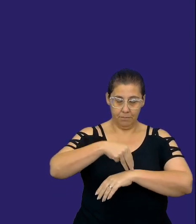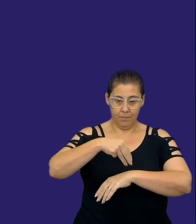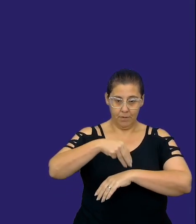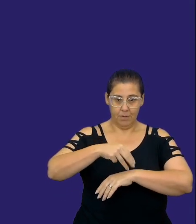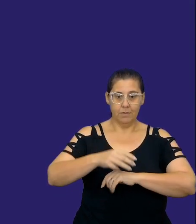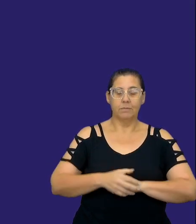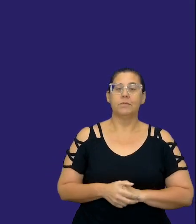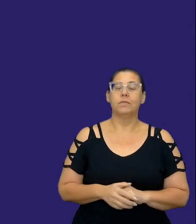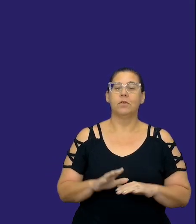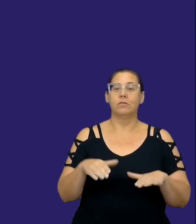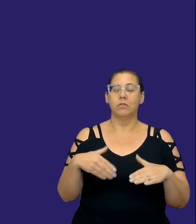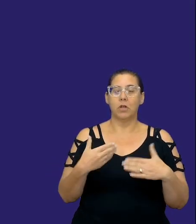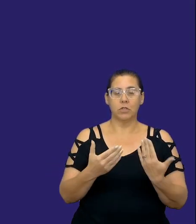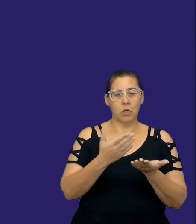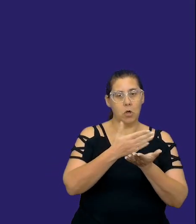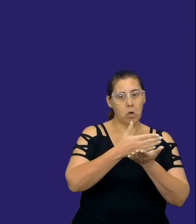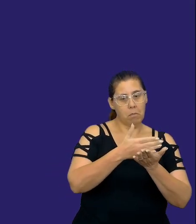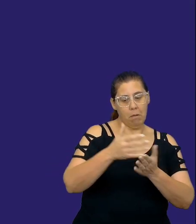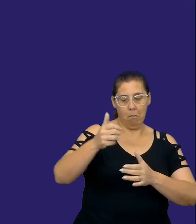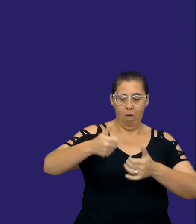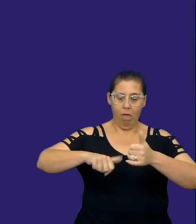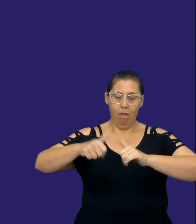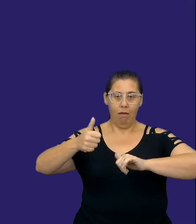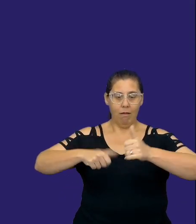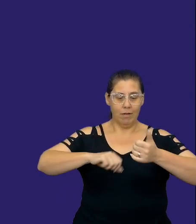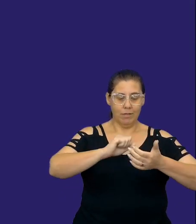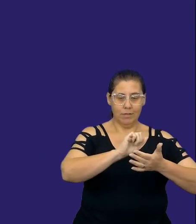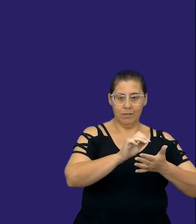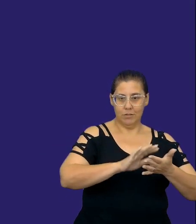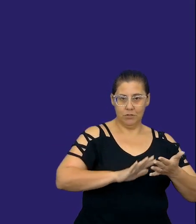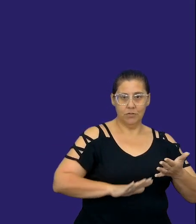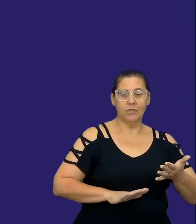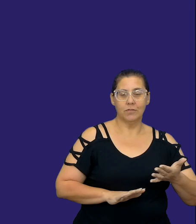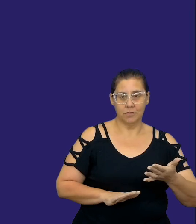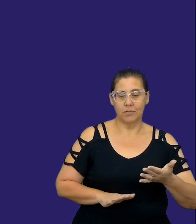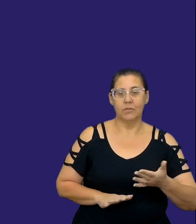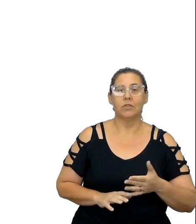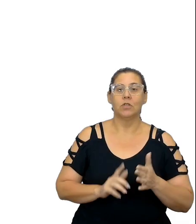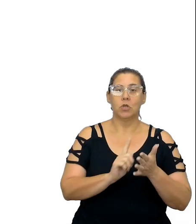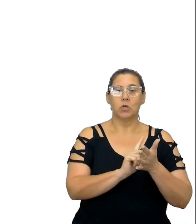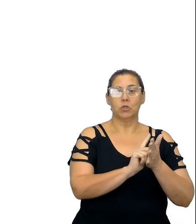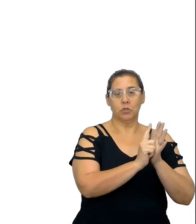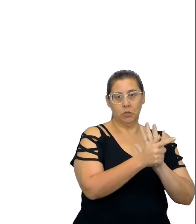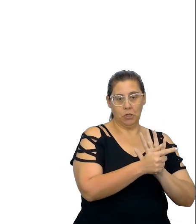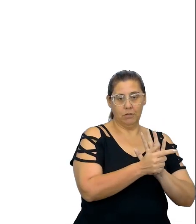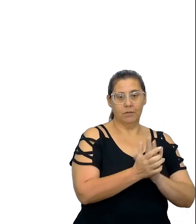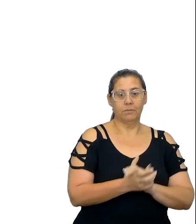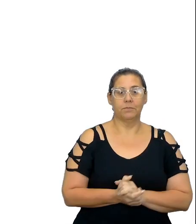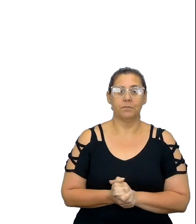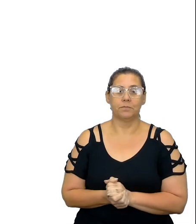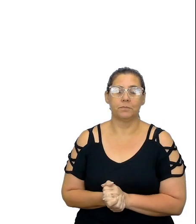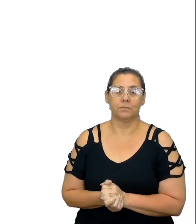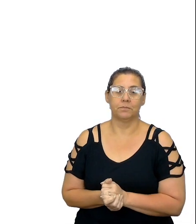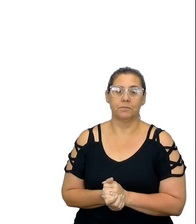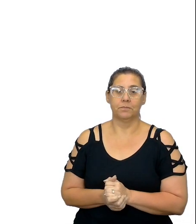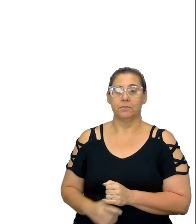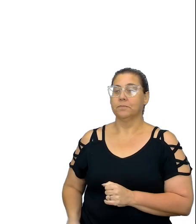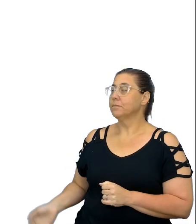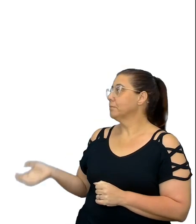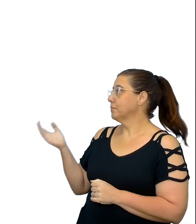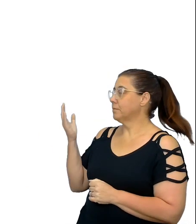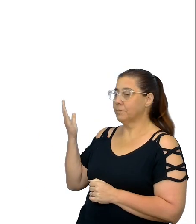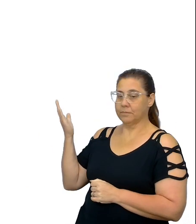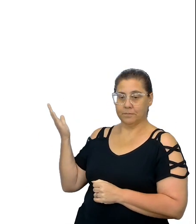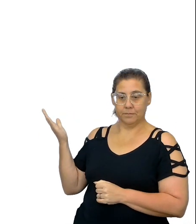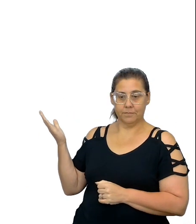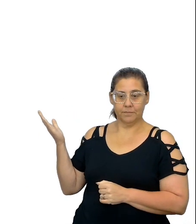momento, onde nós começamos uma análise das atividades relativas ao gênero em questão. Aqui tem um probleminha,